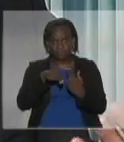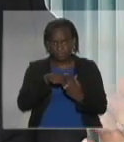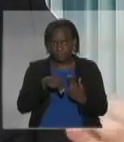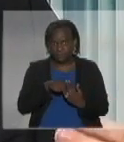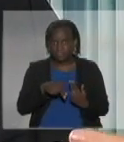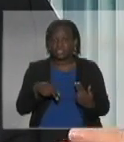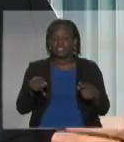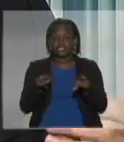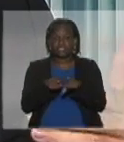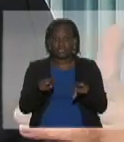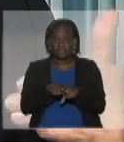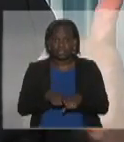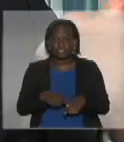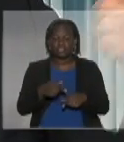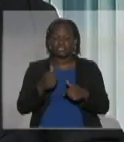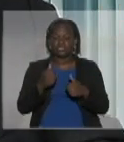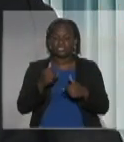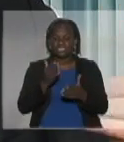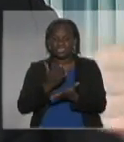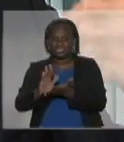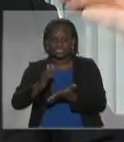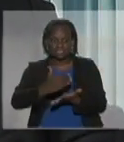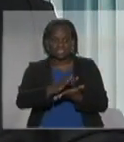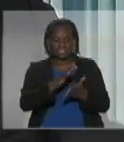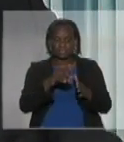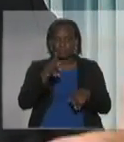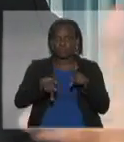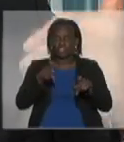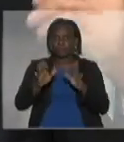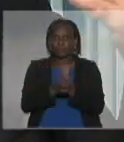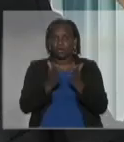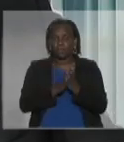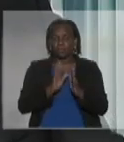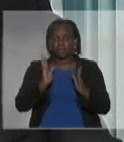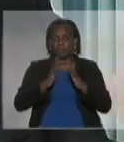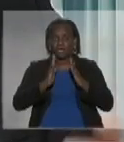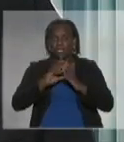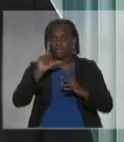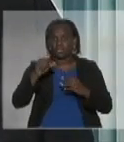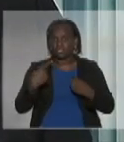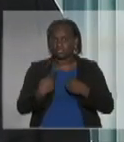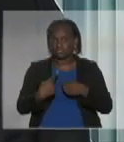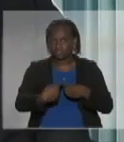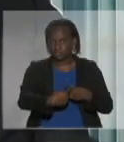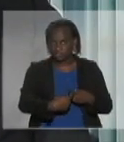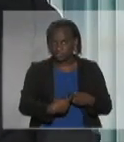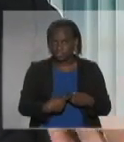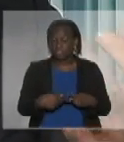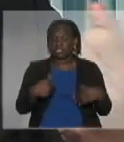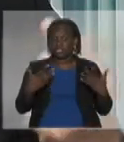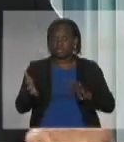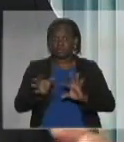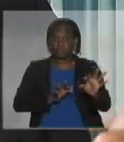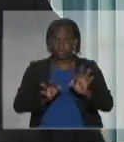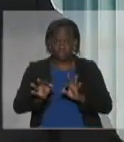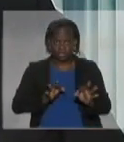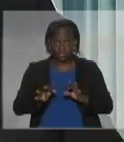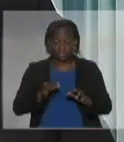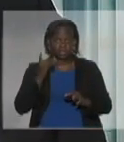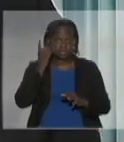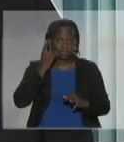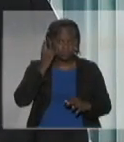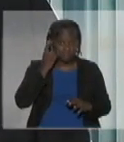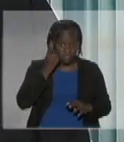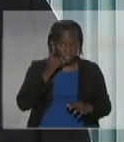bilhete único e você começou a discriminar a população mais pobre que mora na periferia. Então, os projetos